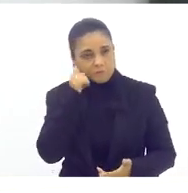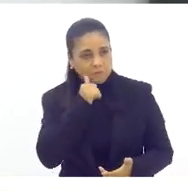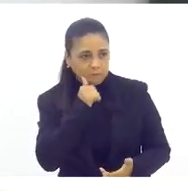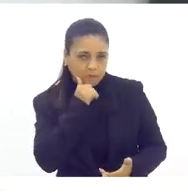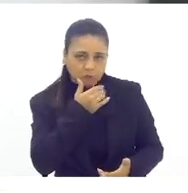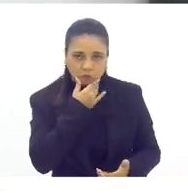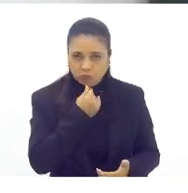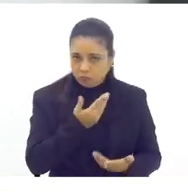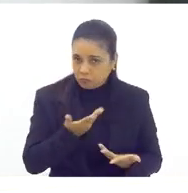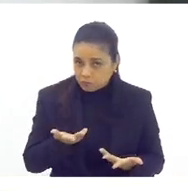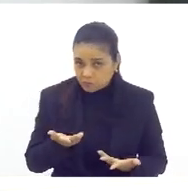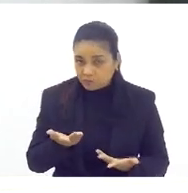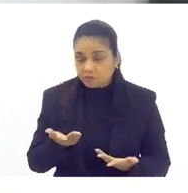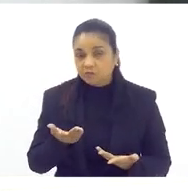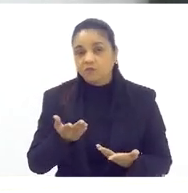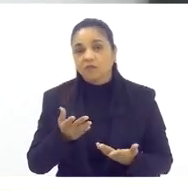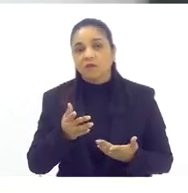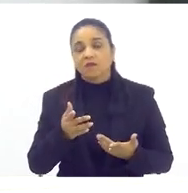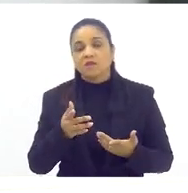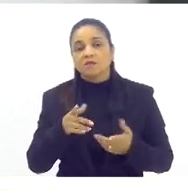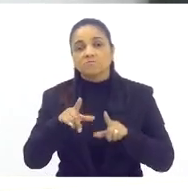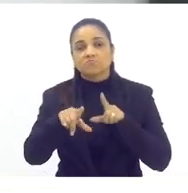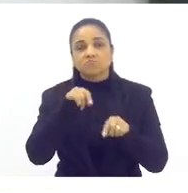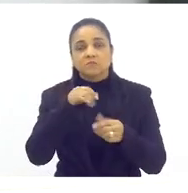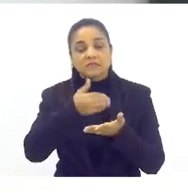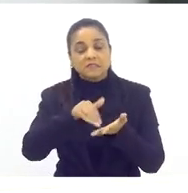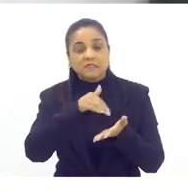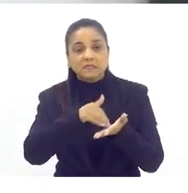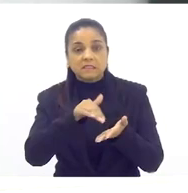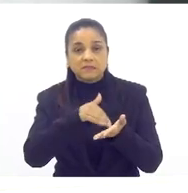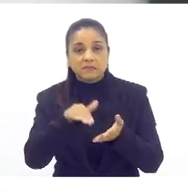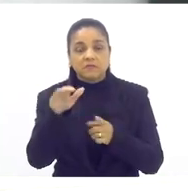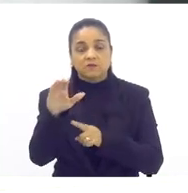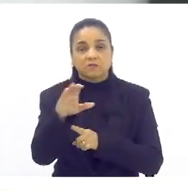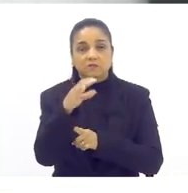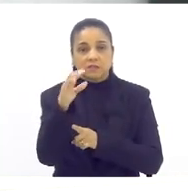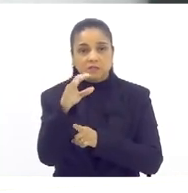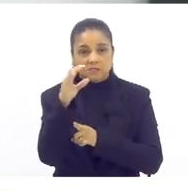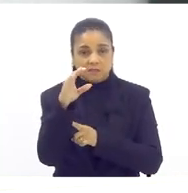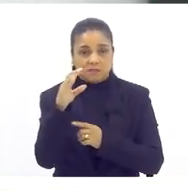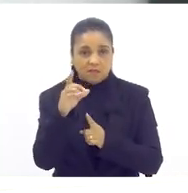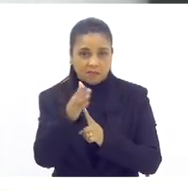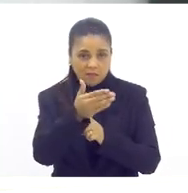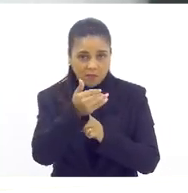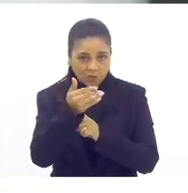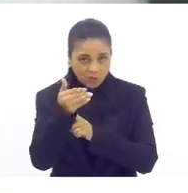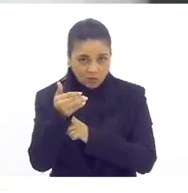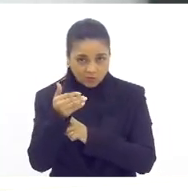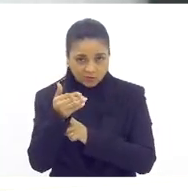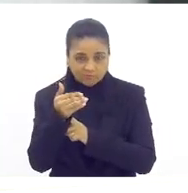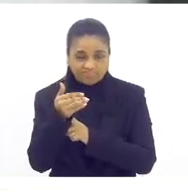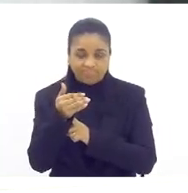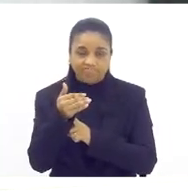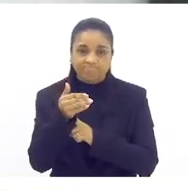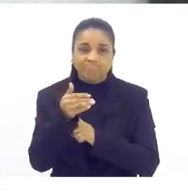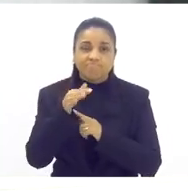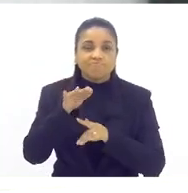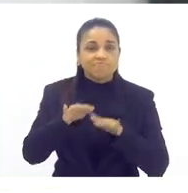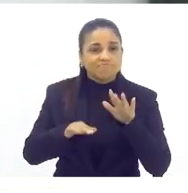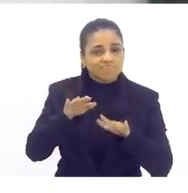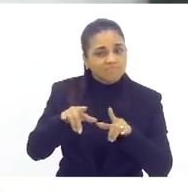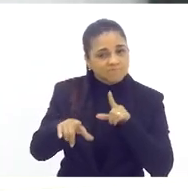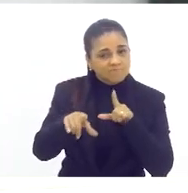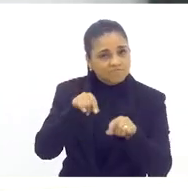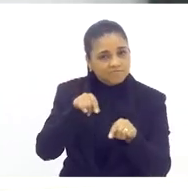Faetec se dá pelo secretário de ciências tecnologia e muitas das vezes essa escolha